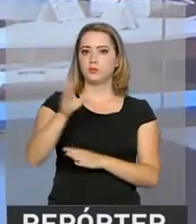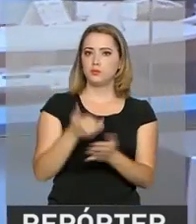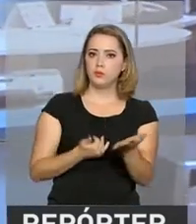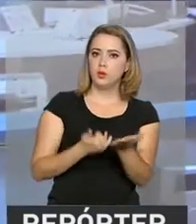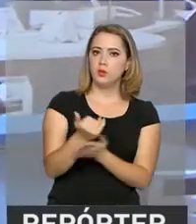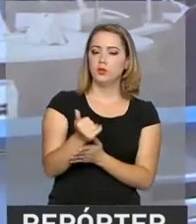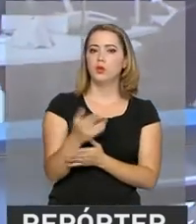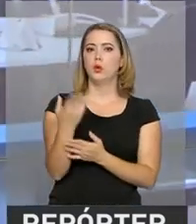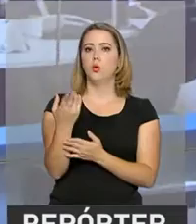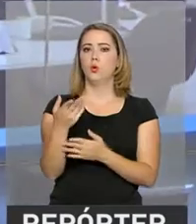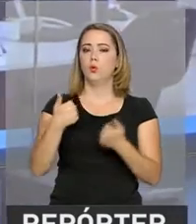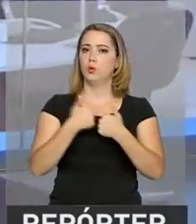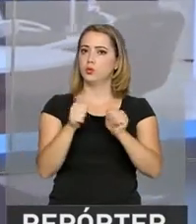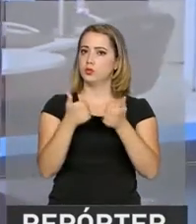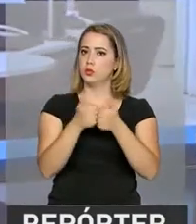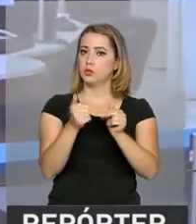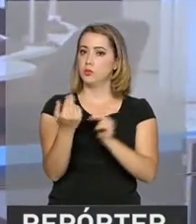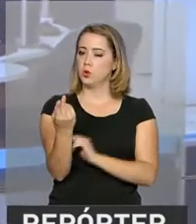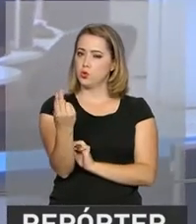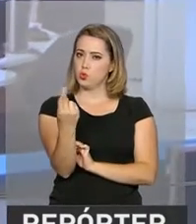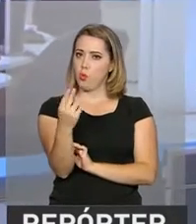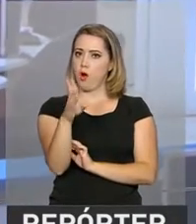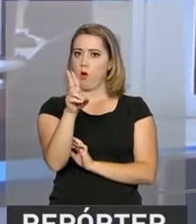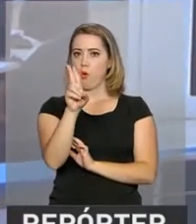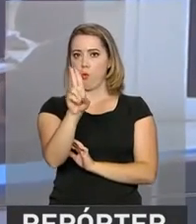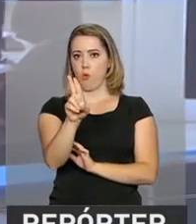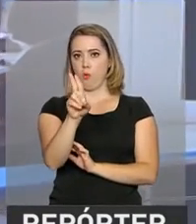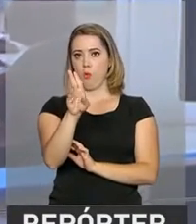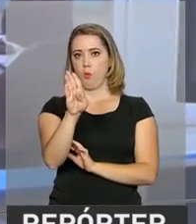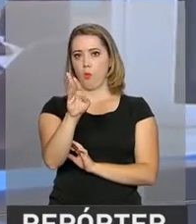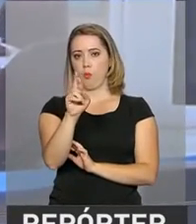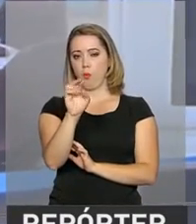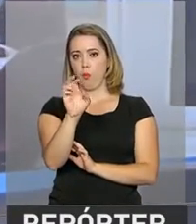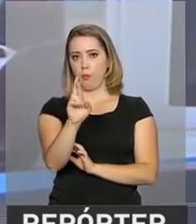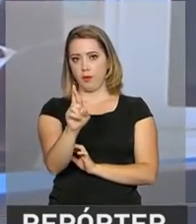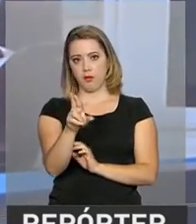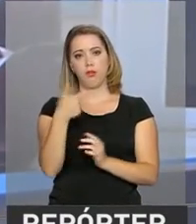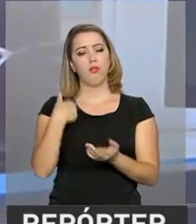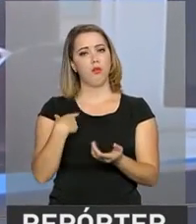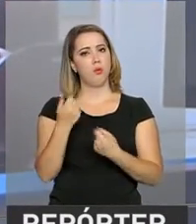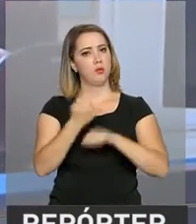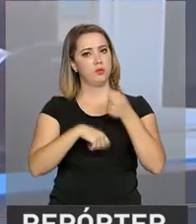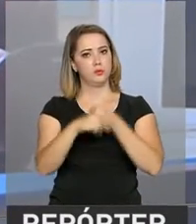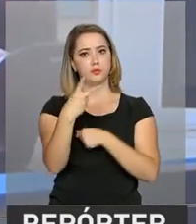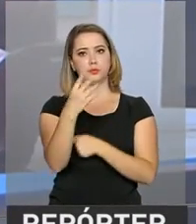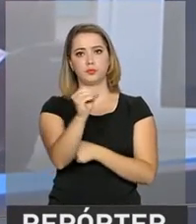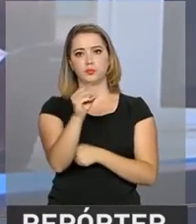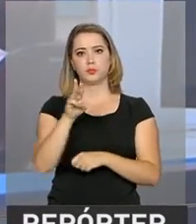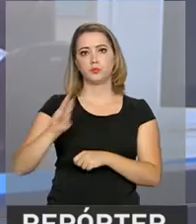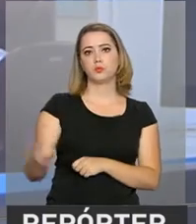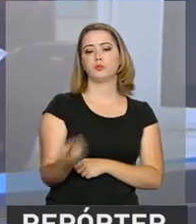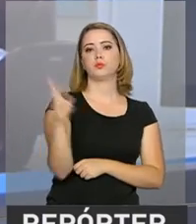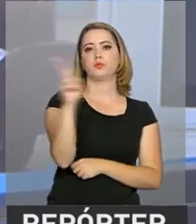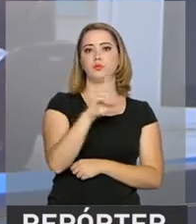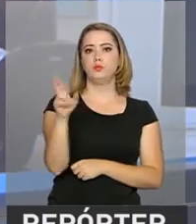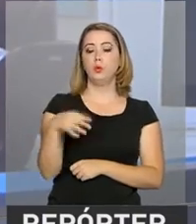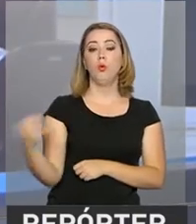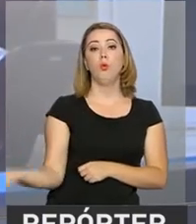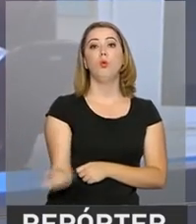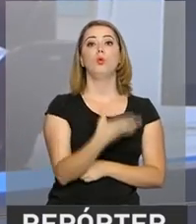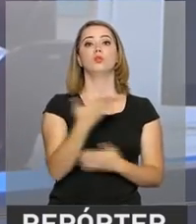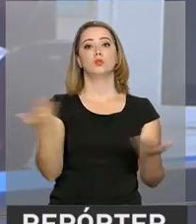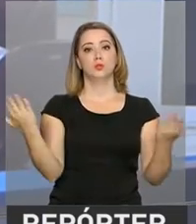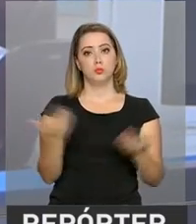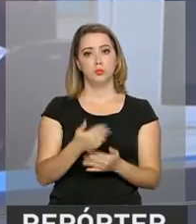transporte semelhante ao hub que deve gerar uma economia de 20 milhões de reais ao governo o novo modelo pode ser